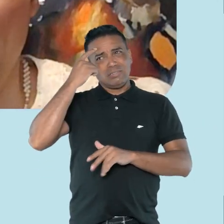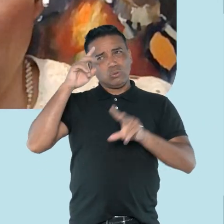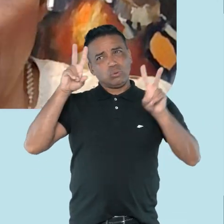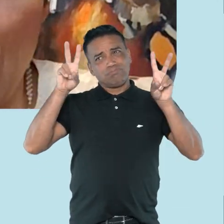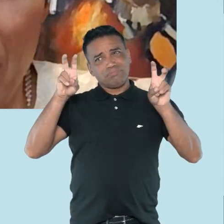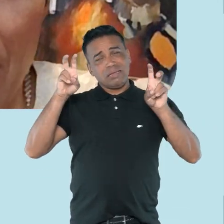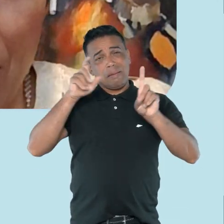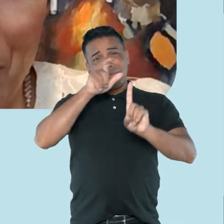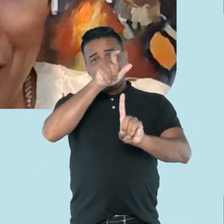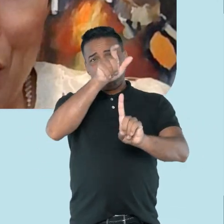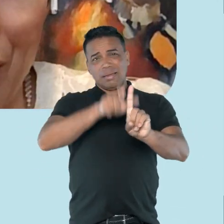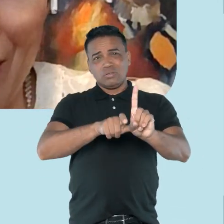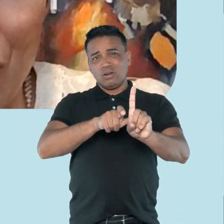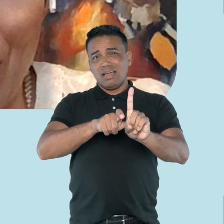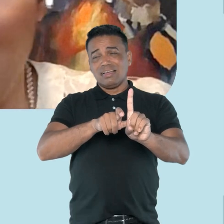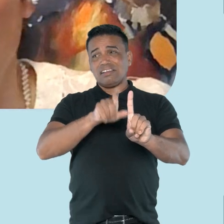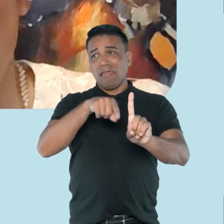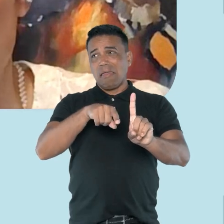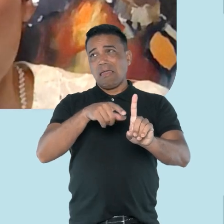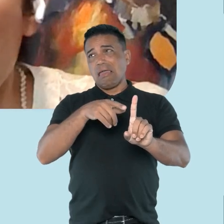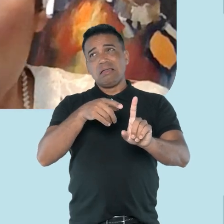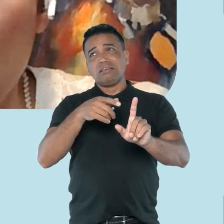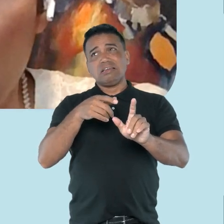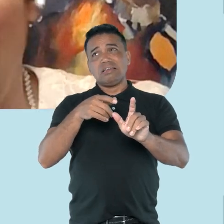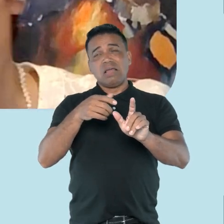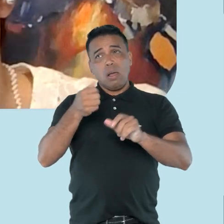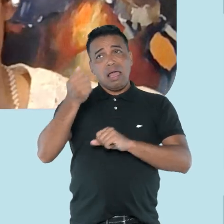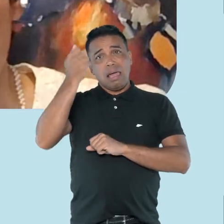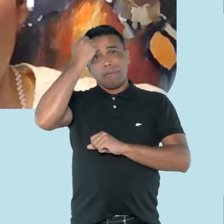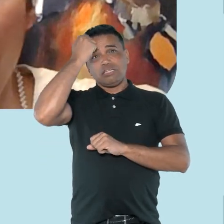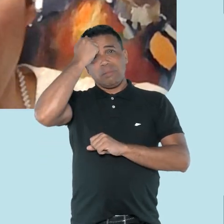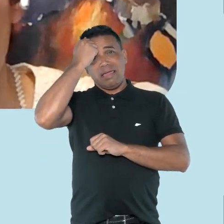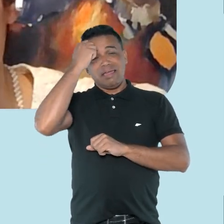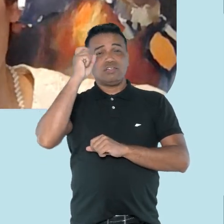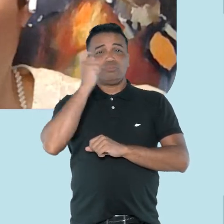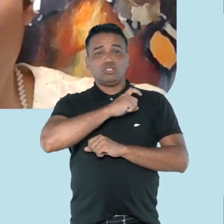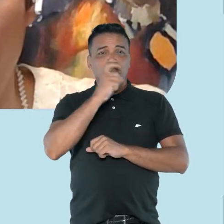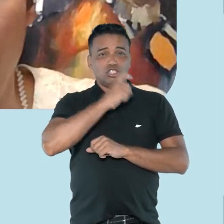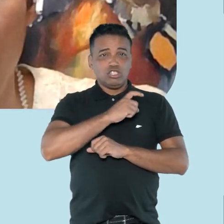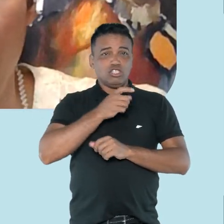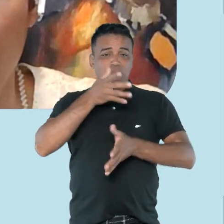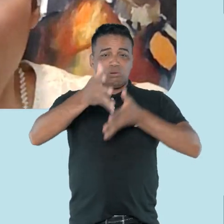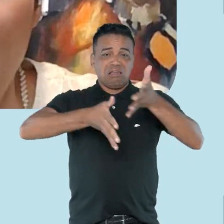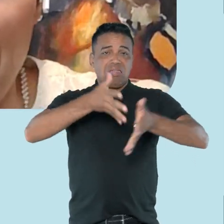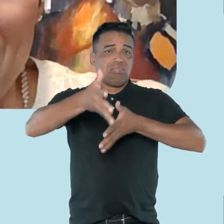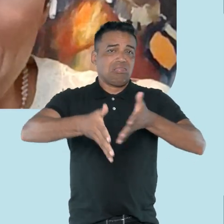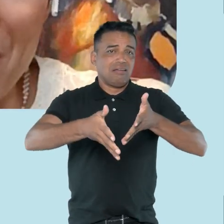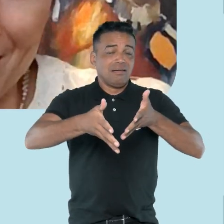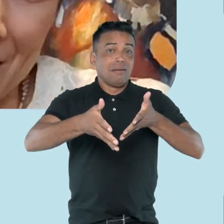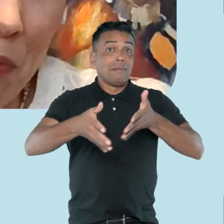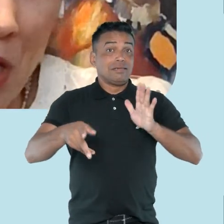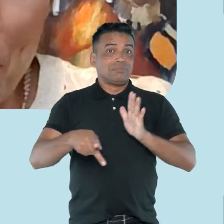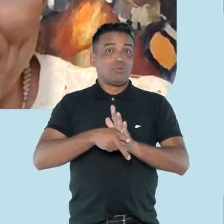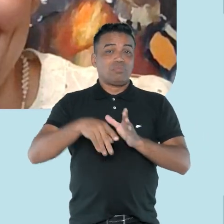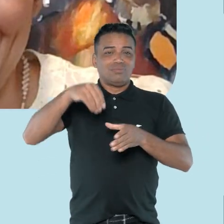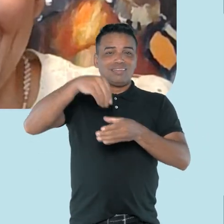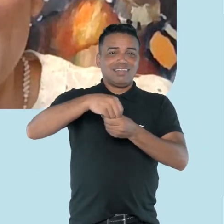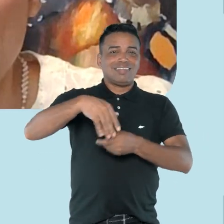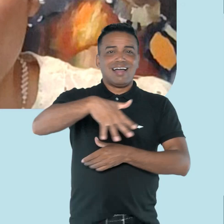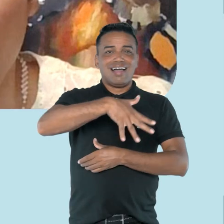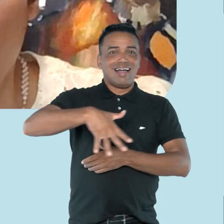entre aspas, com a cabeça do personagem, que aquilo era mentira ou que ela se arrependeria de falar aquilo. Mas é uma questão